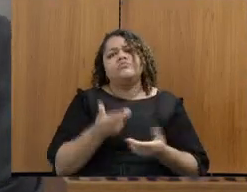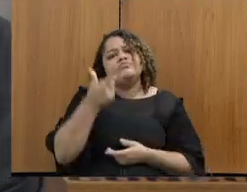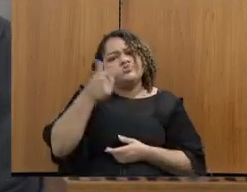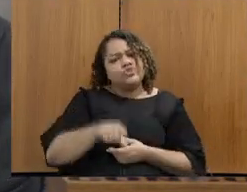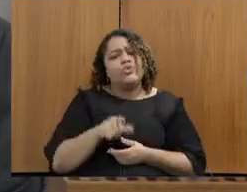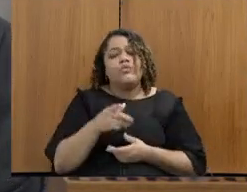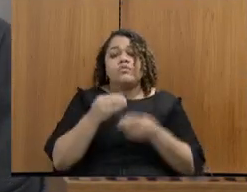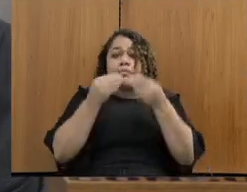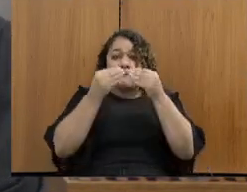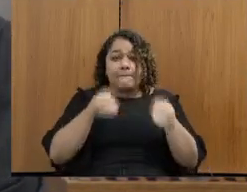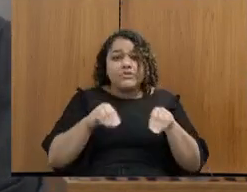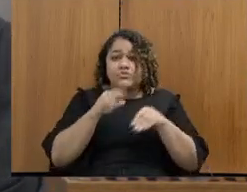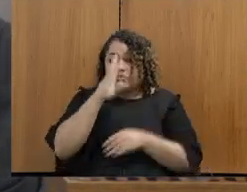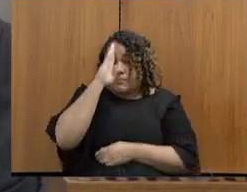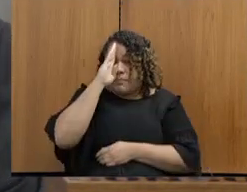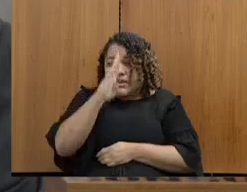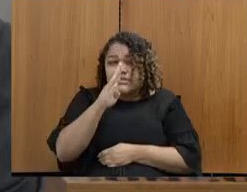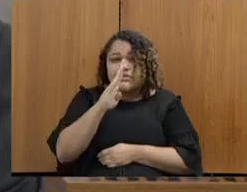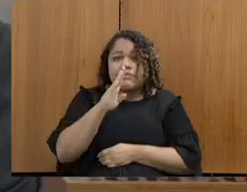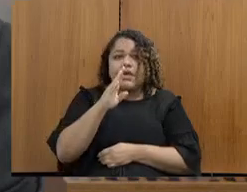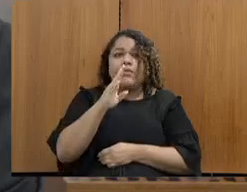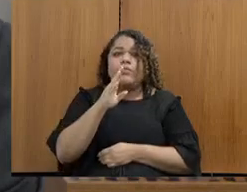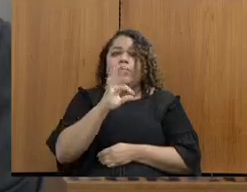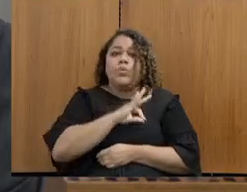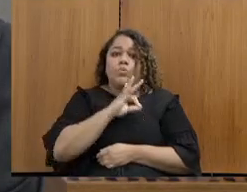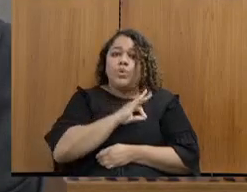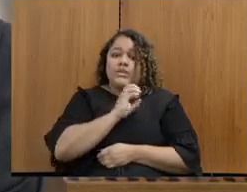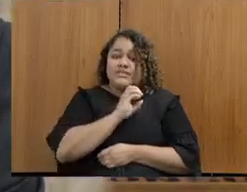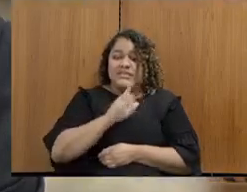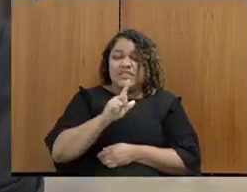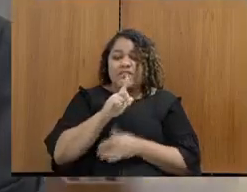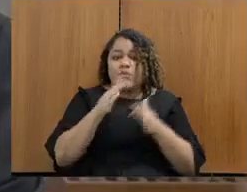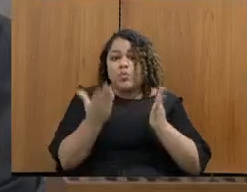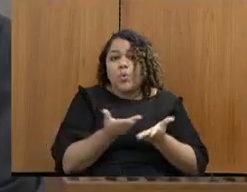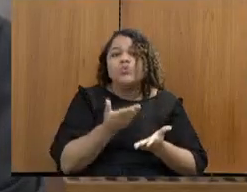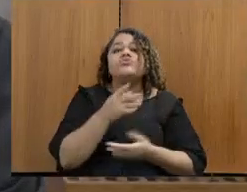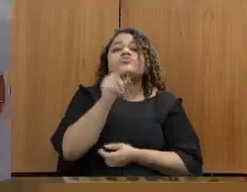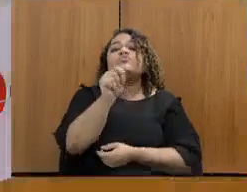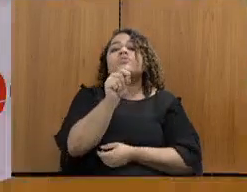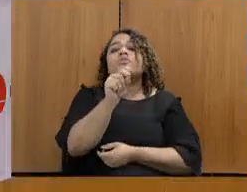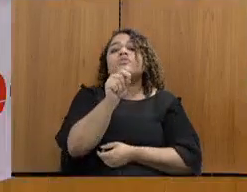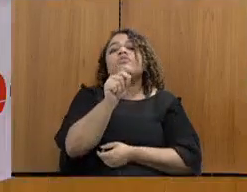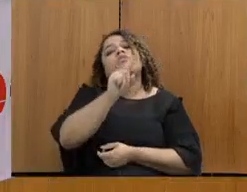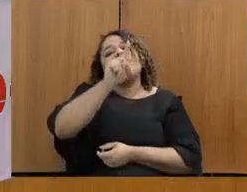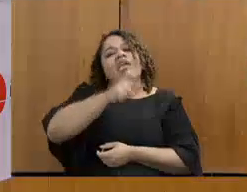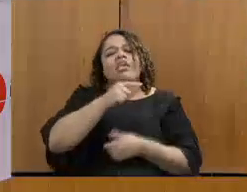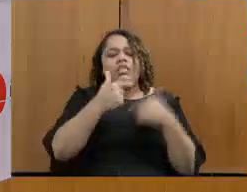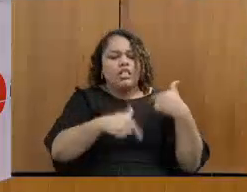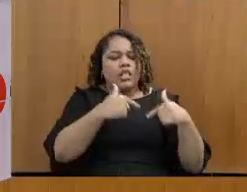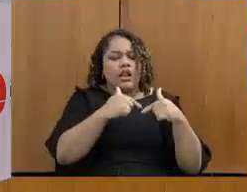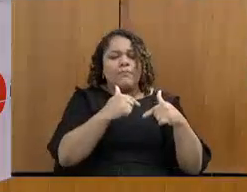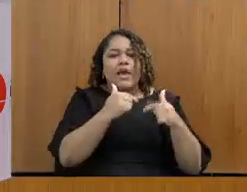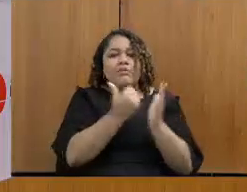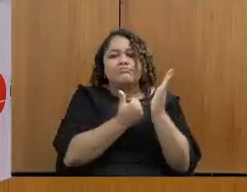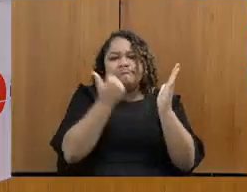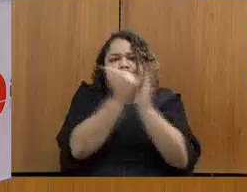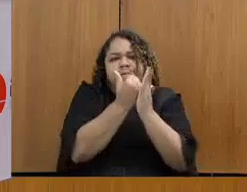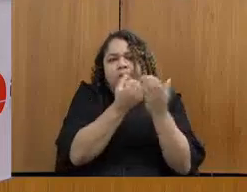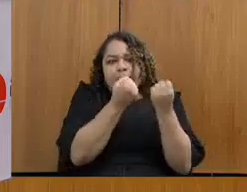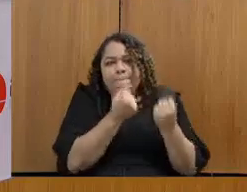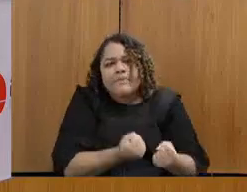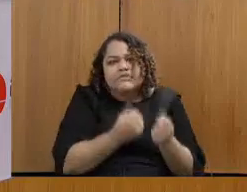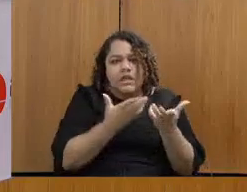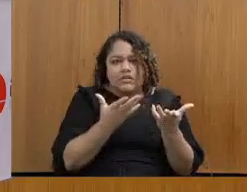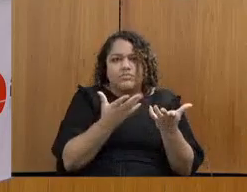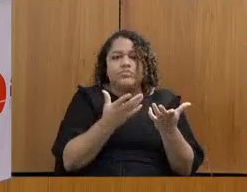maior que a polícia civil está tendo é sobrecarga de trabalho é o adoecimento